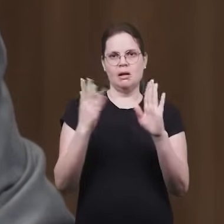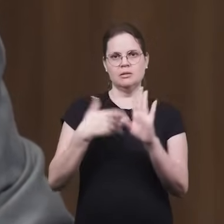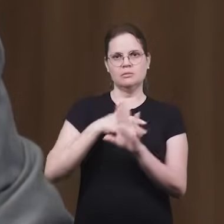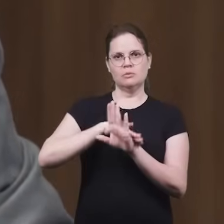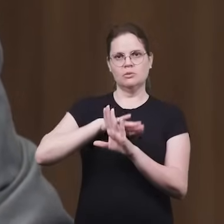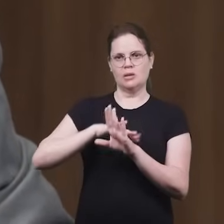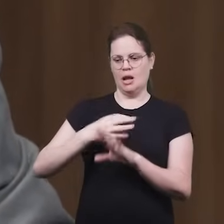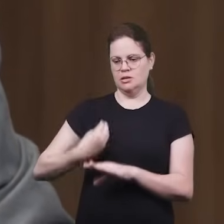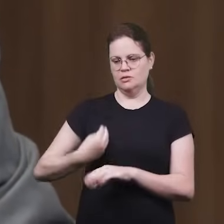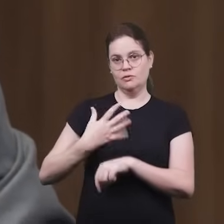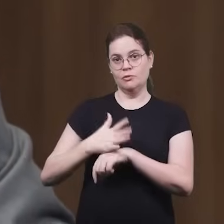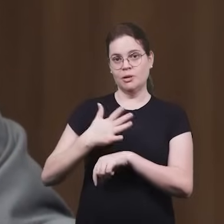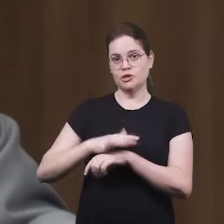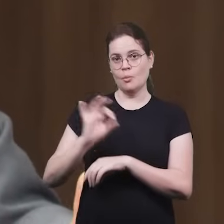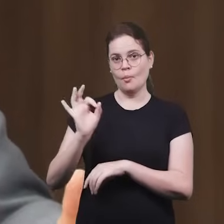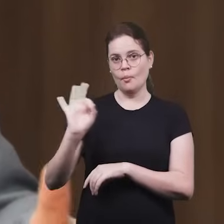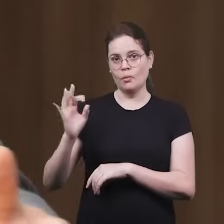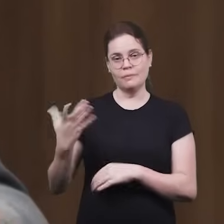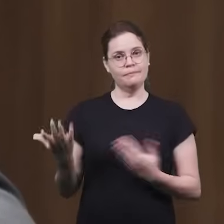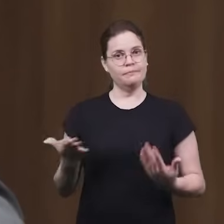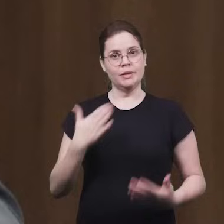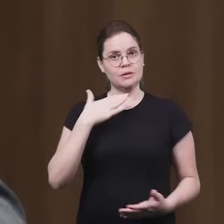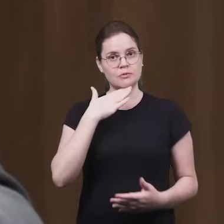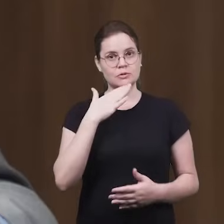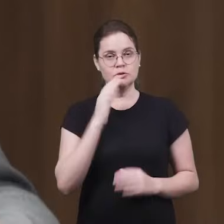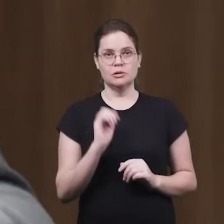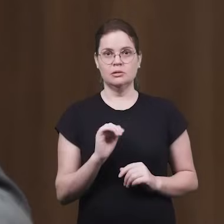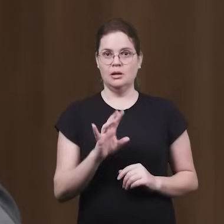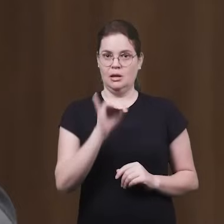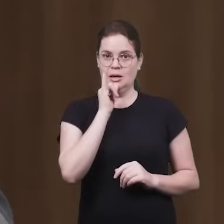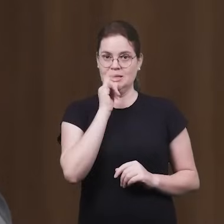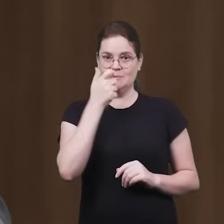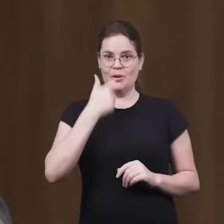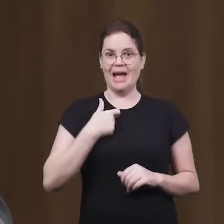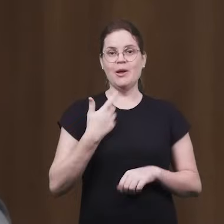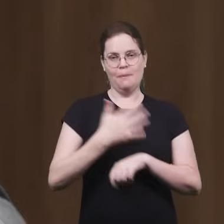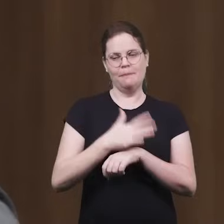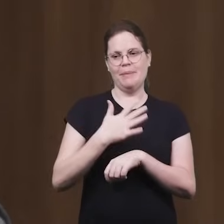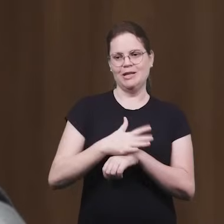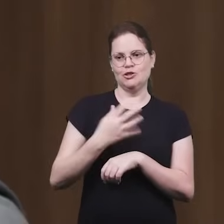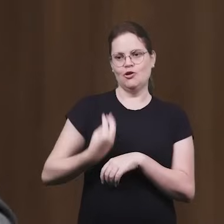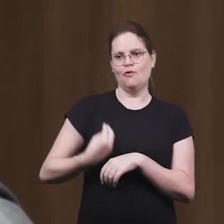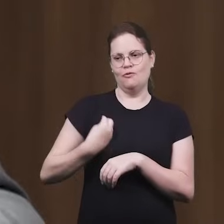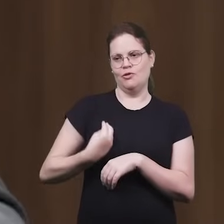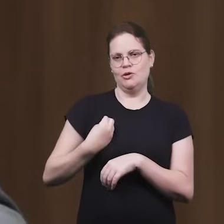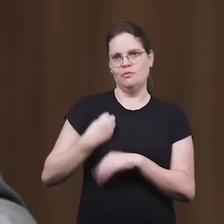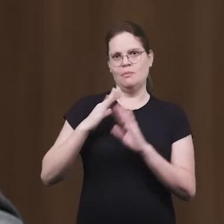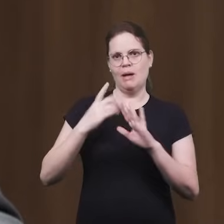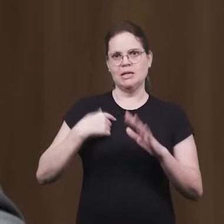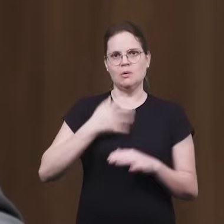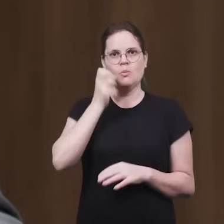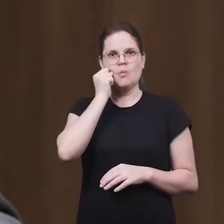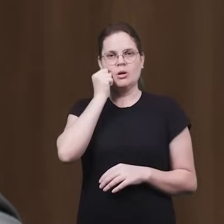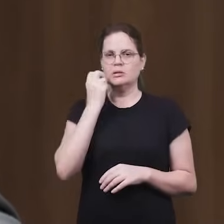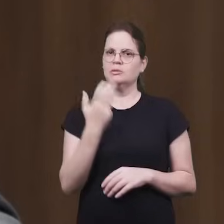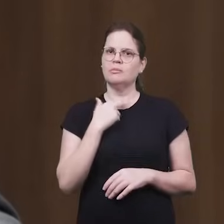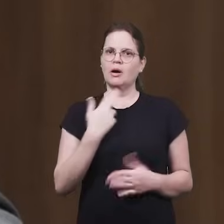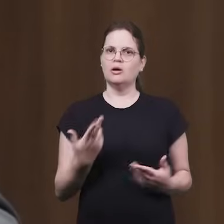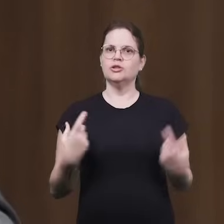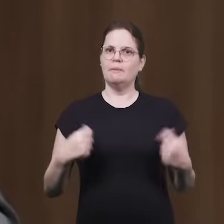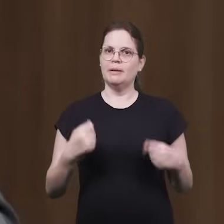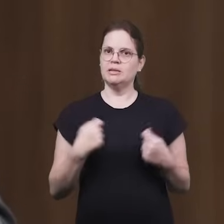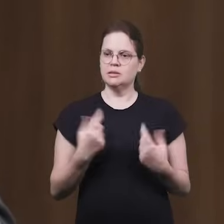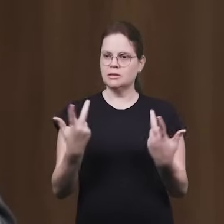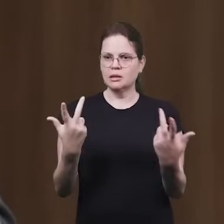o que eu prego. E também não adianta eu viver e não pregar. As duas coisas têm que estar simultâneas,